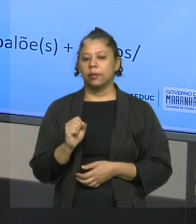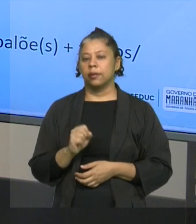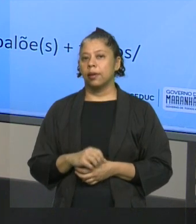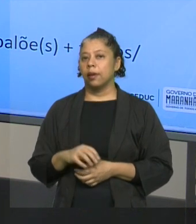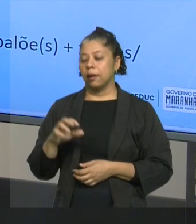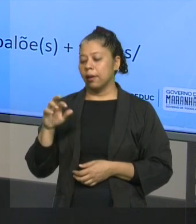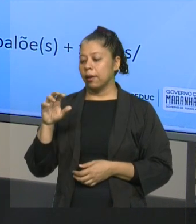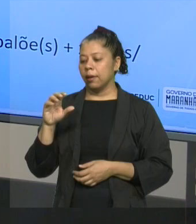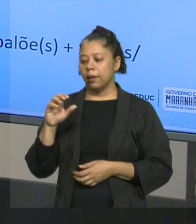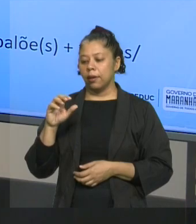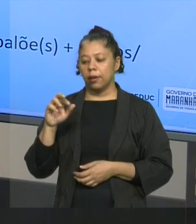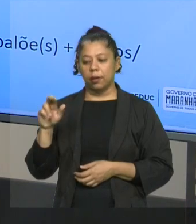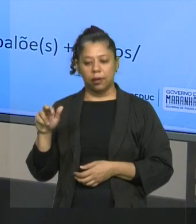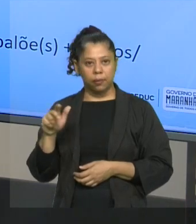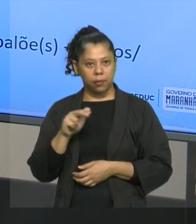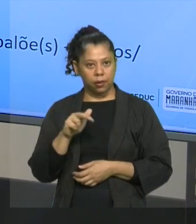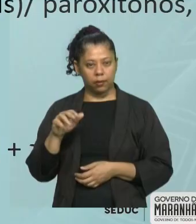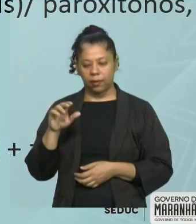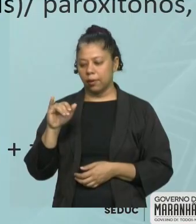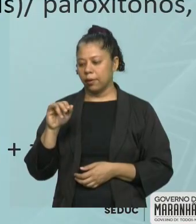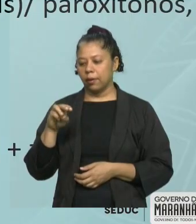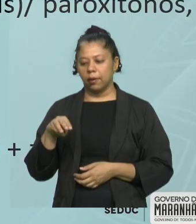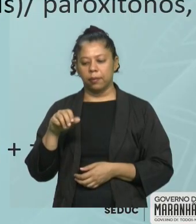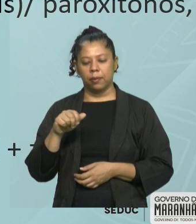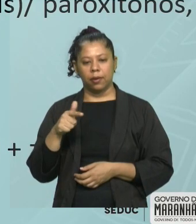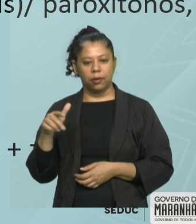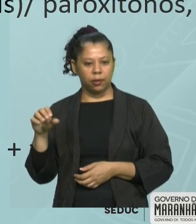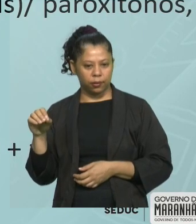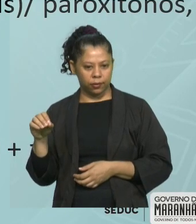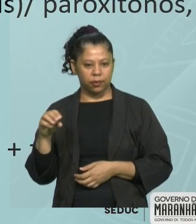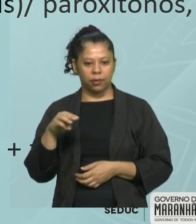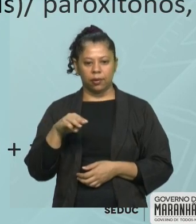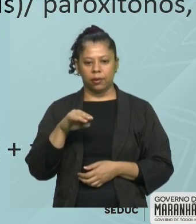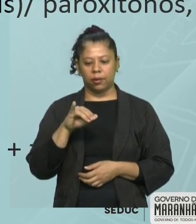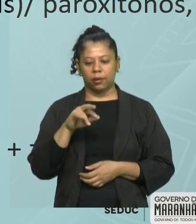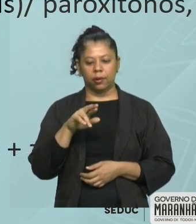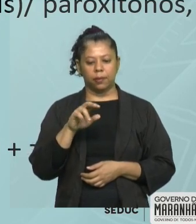Substantivos terminados em R, S e Z.